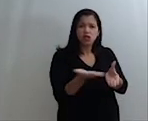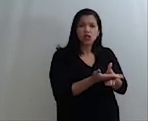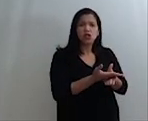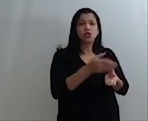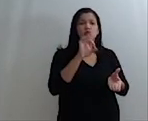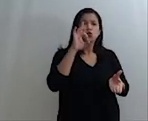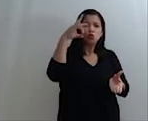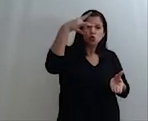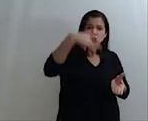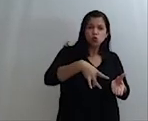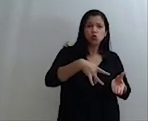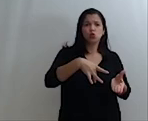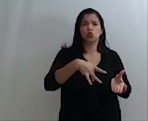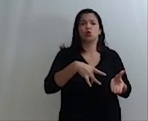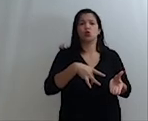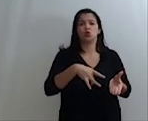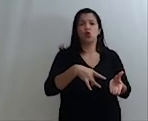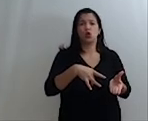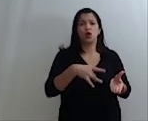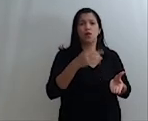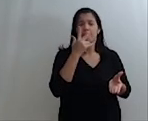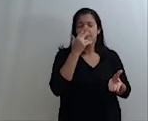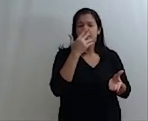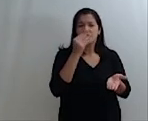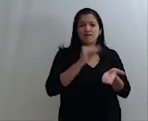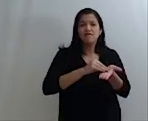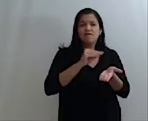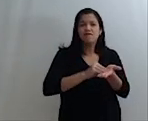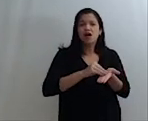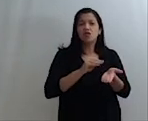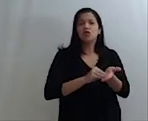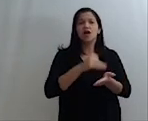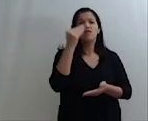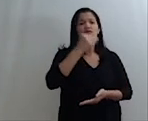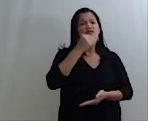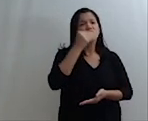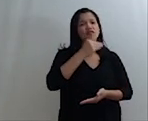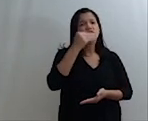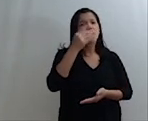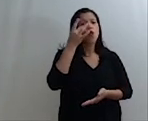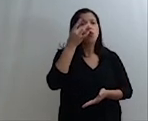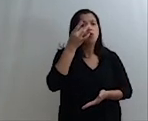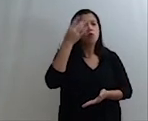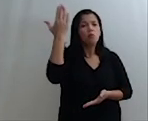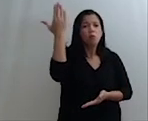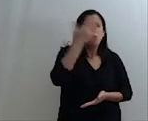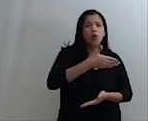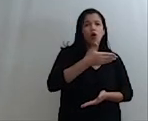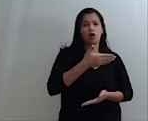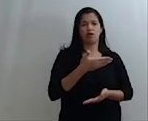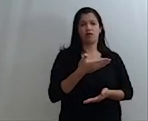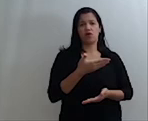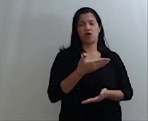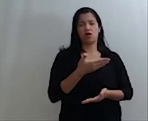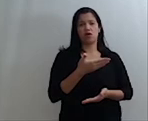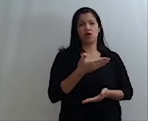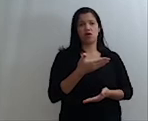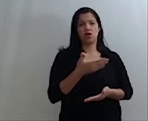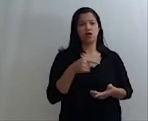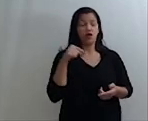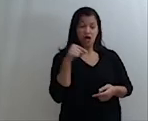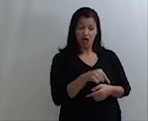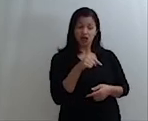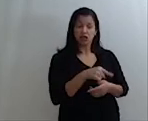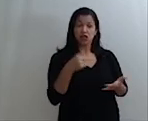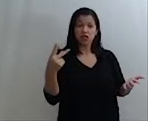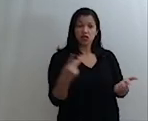eh esse essa fragilidade probatória que traz a evidência a ilegalidade da condenação aqui neste caso há uma